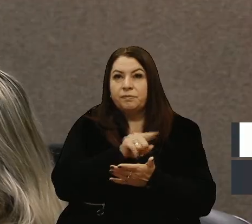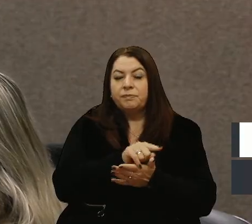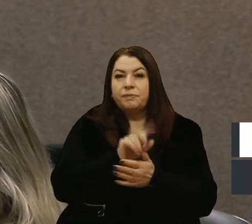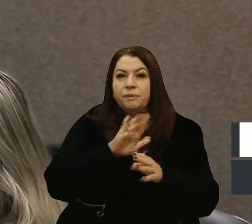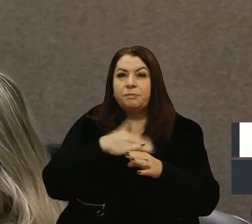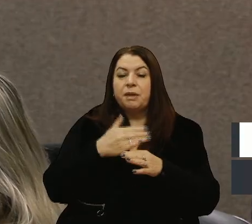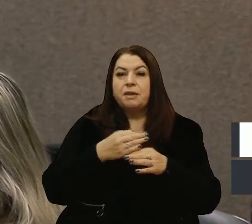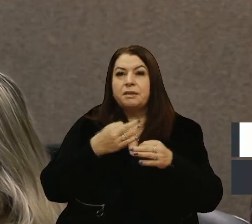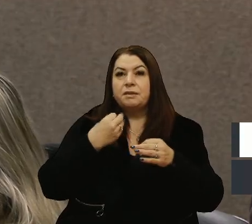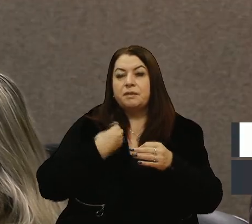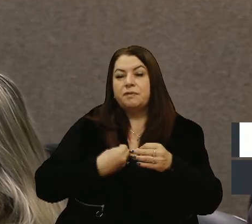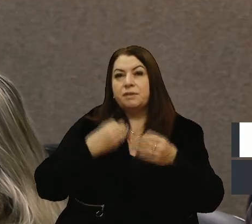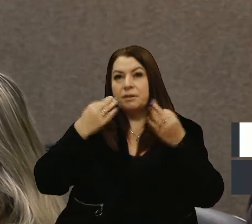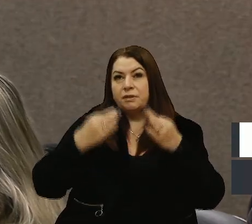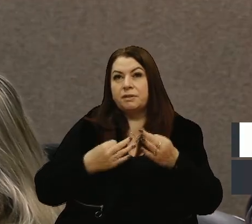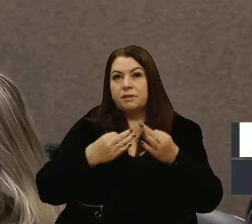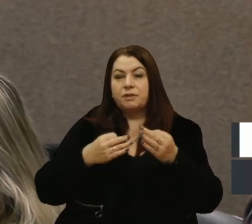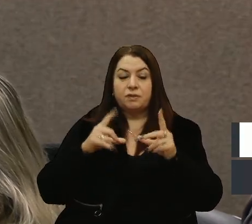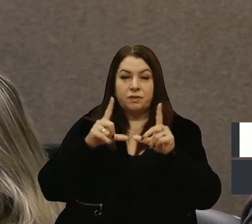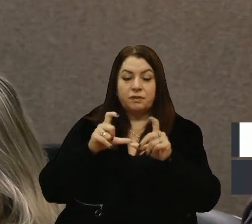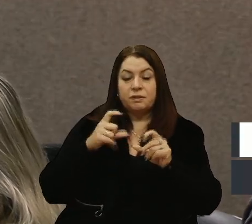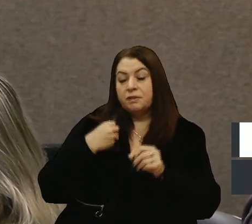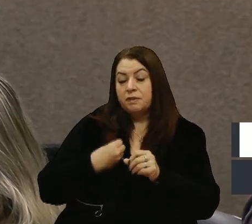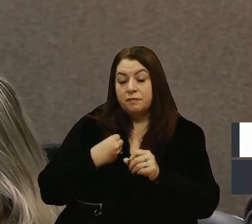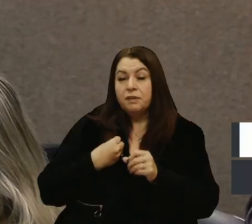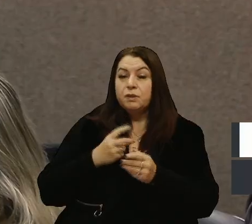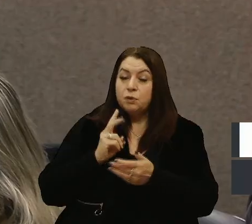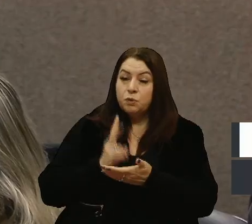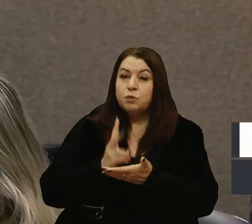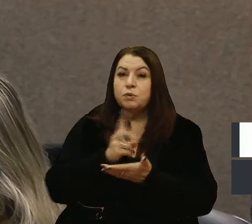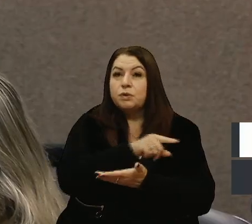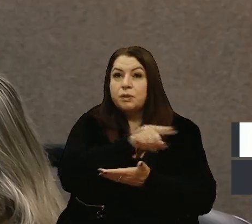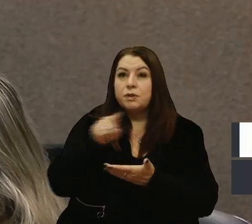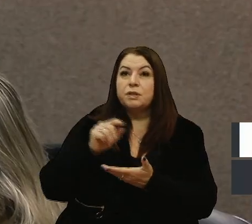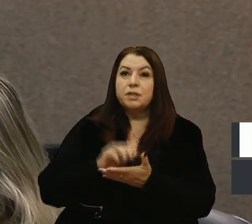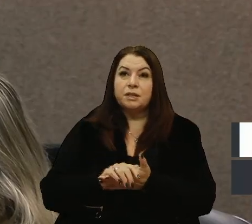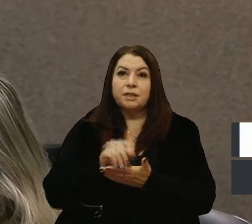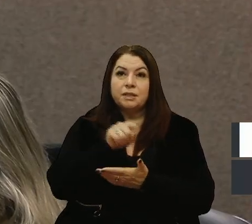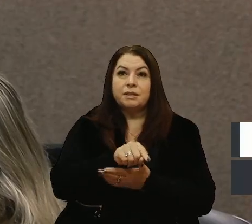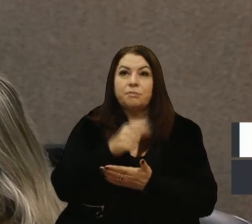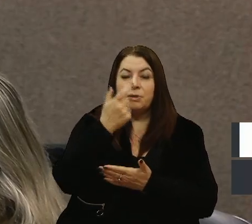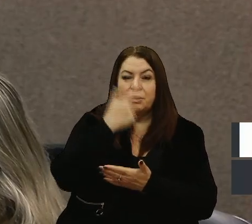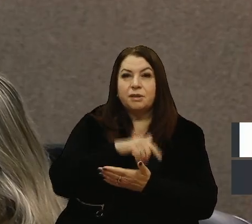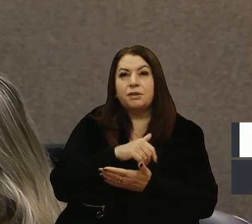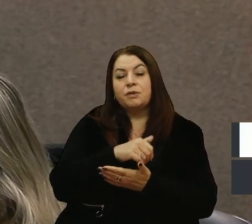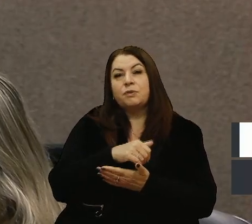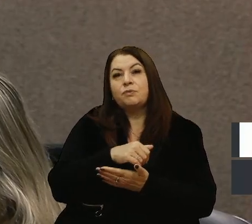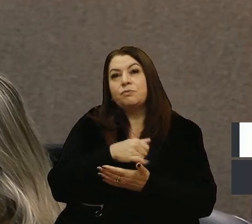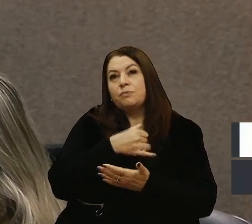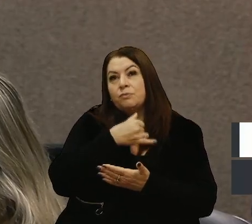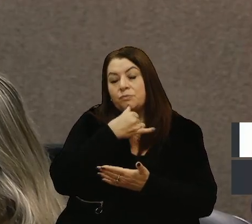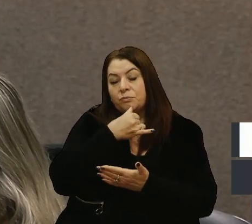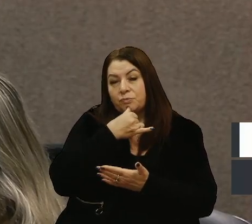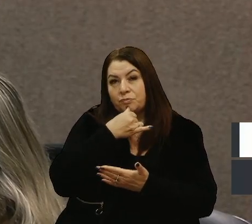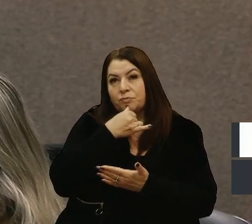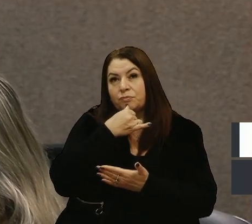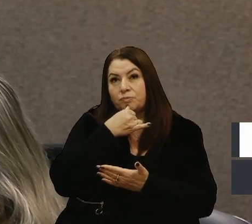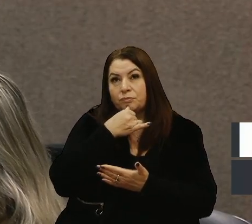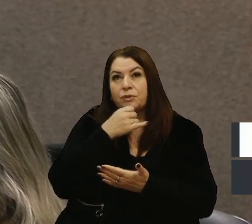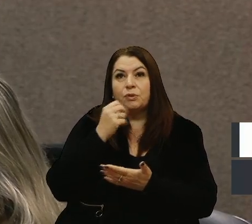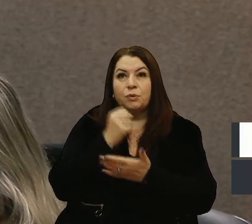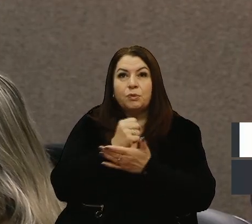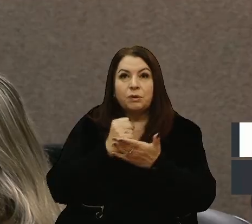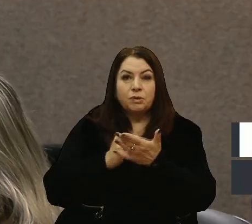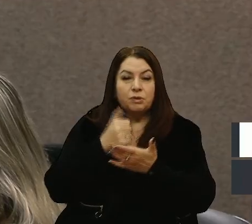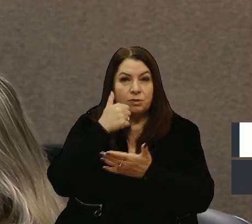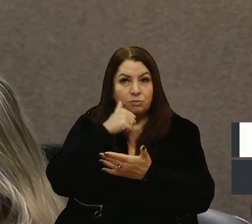de dignidade nas nossas vidas. E seguir aqui, vereador Lucas, também acho uma lástima o que aconteceu, a contratação dessa